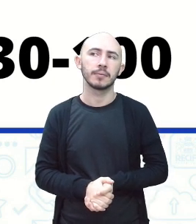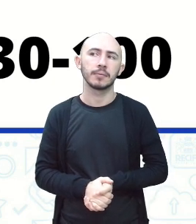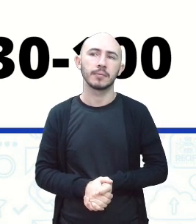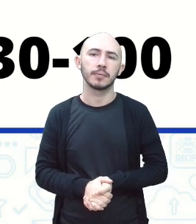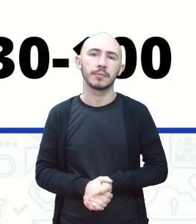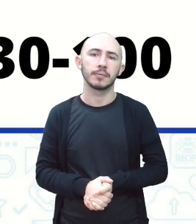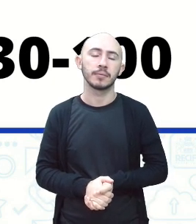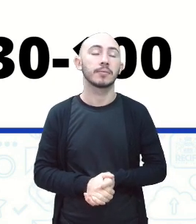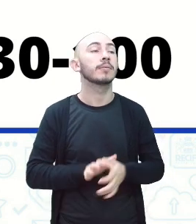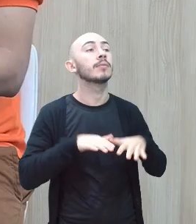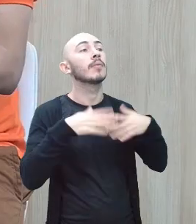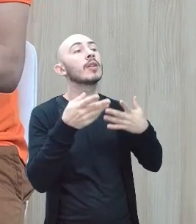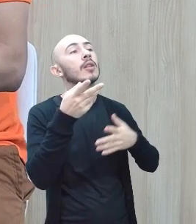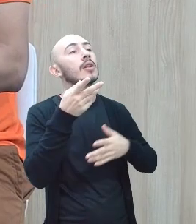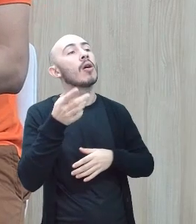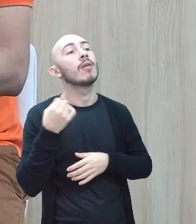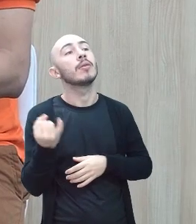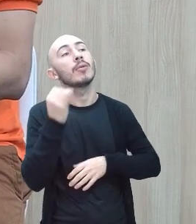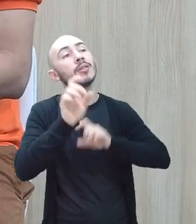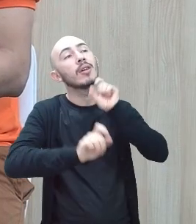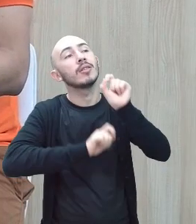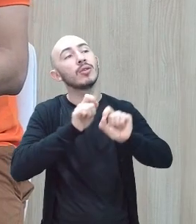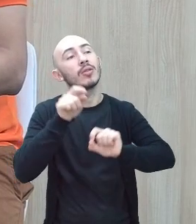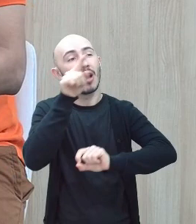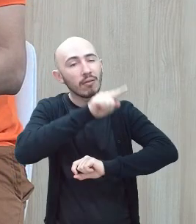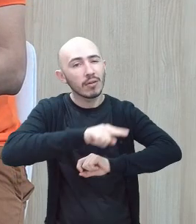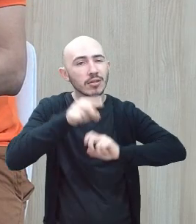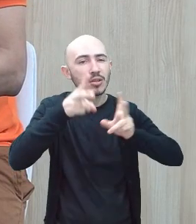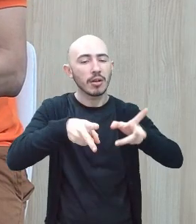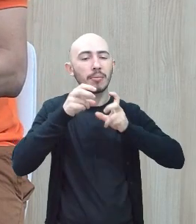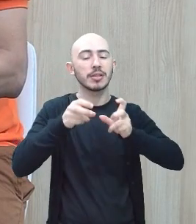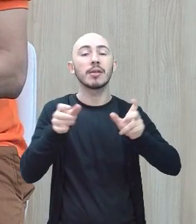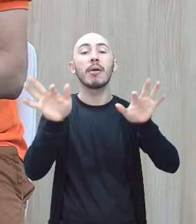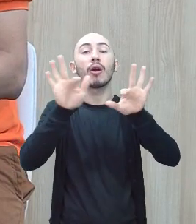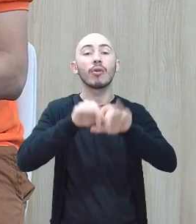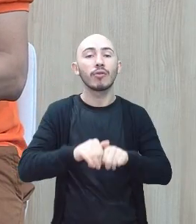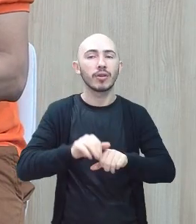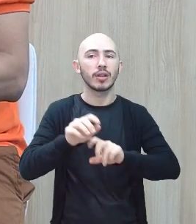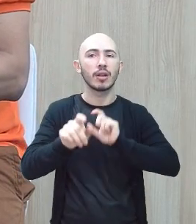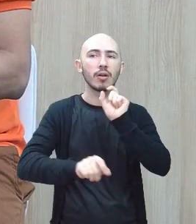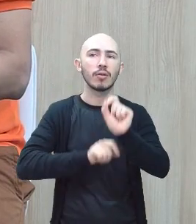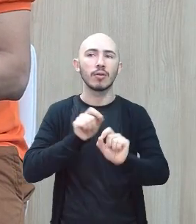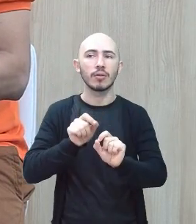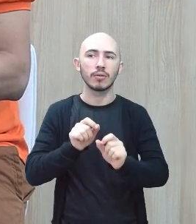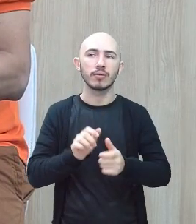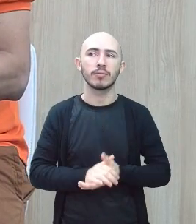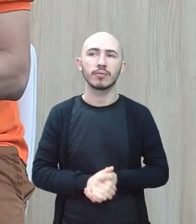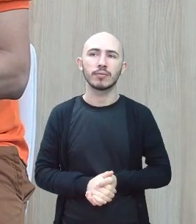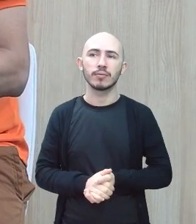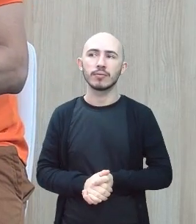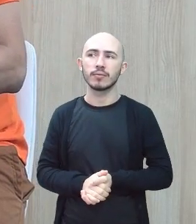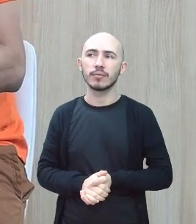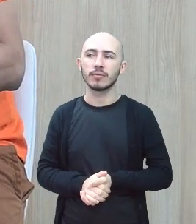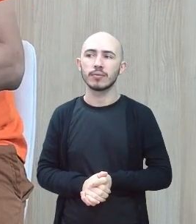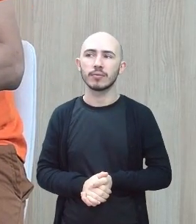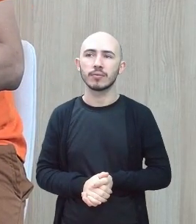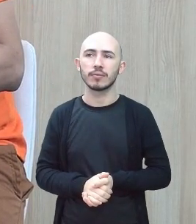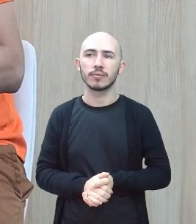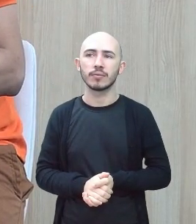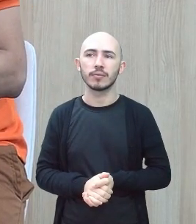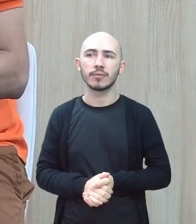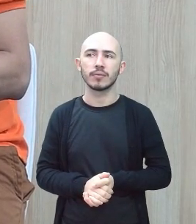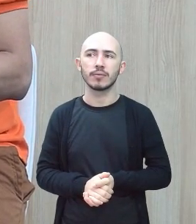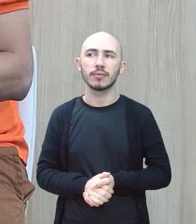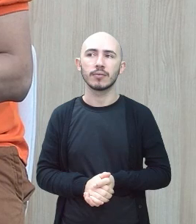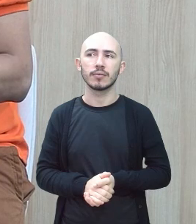um e outro. Detalhe interessante, pessoal, é você observar o finalzinho, né? Perceba que entre 11... Cadê? Volta lá para cima,